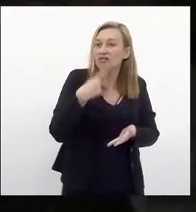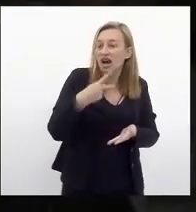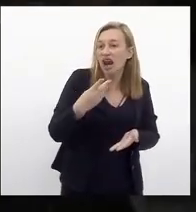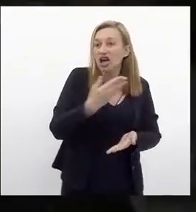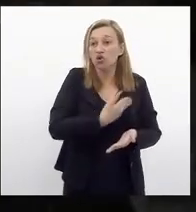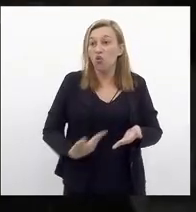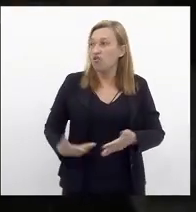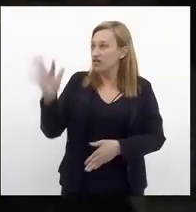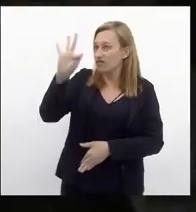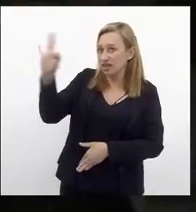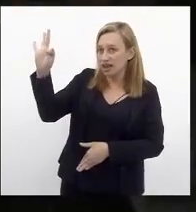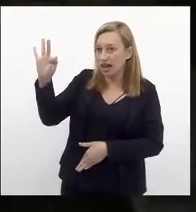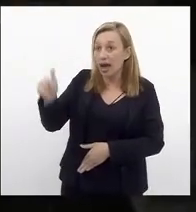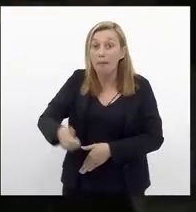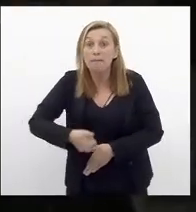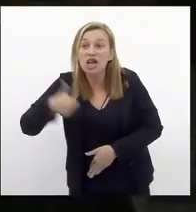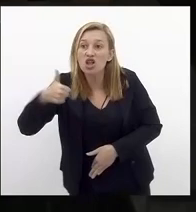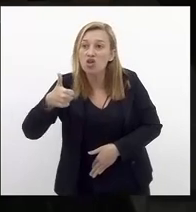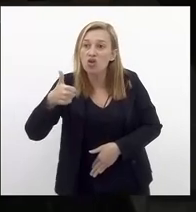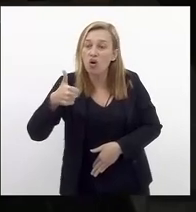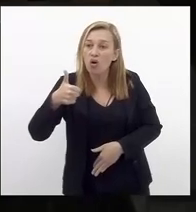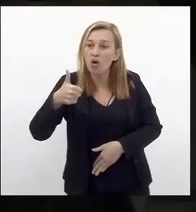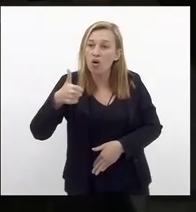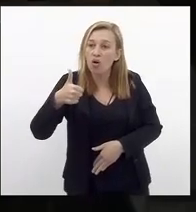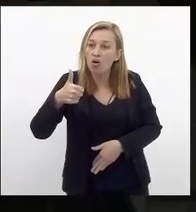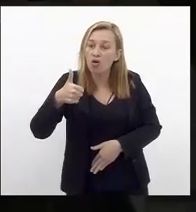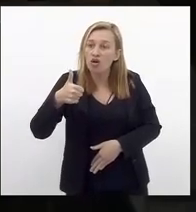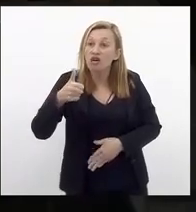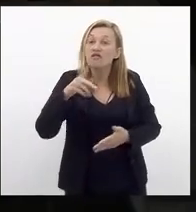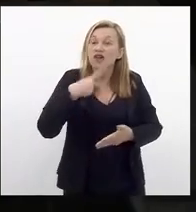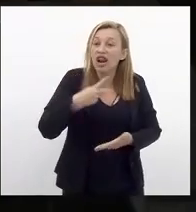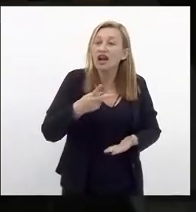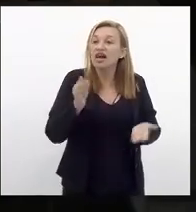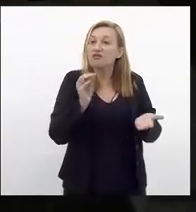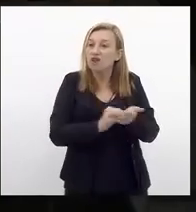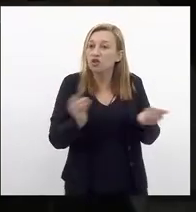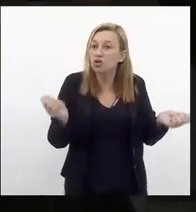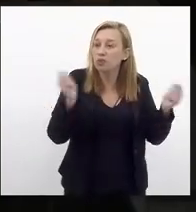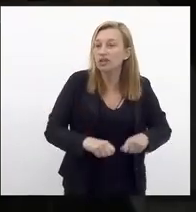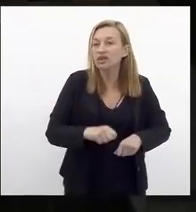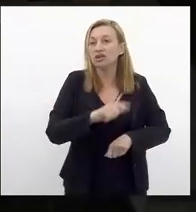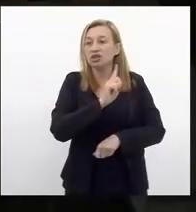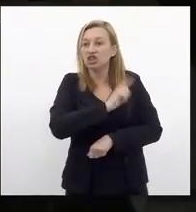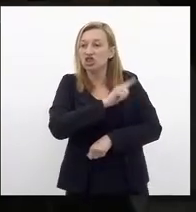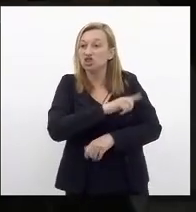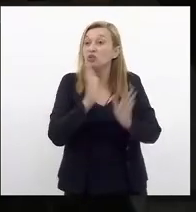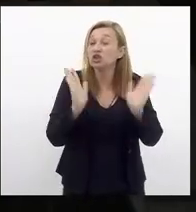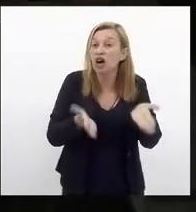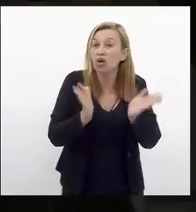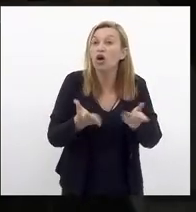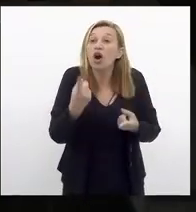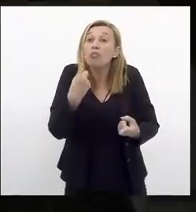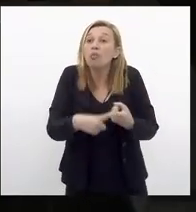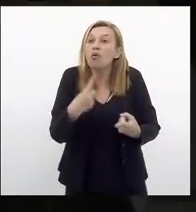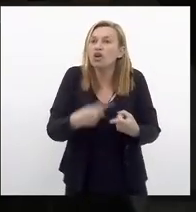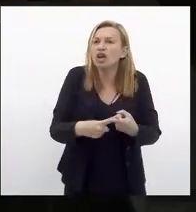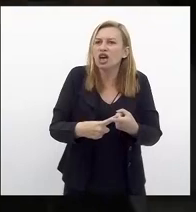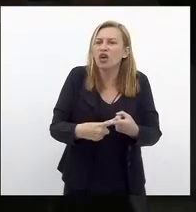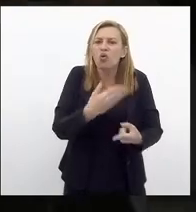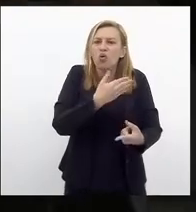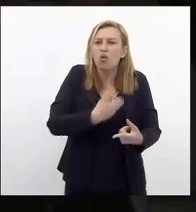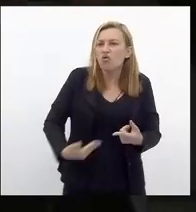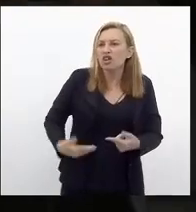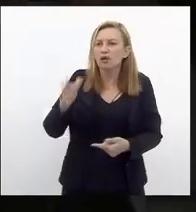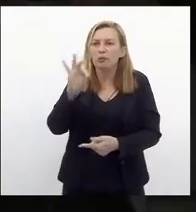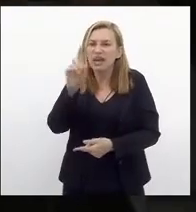do governo federal é melhor assumir que foi por incompetência da gestão atual porque eu não confia na